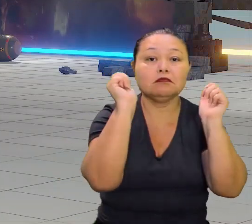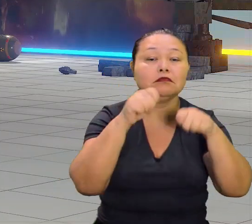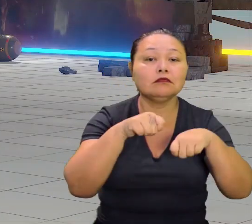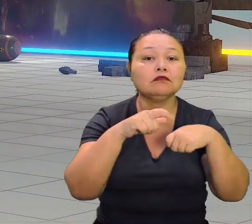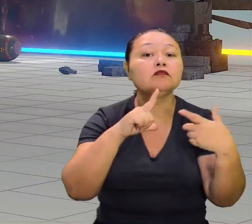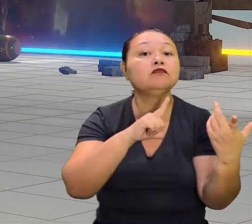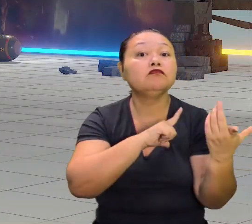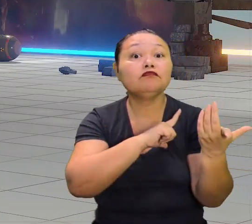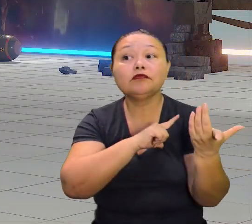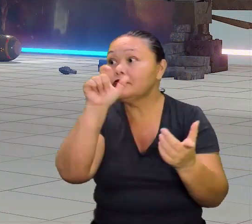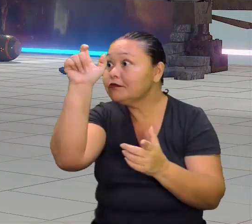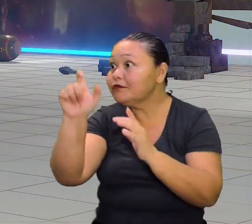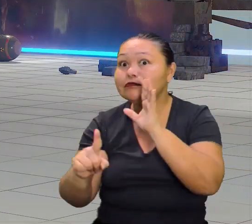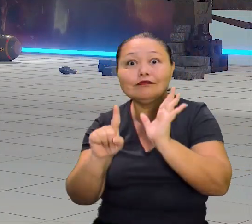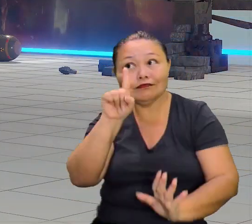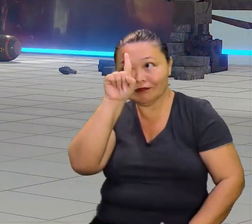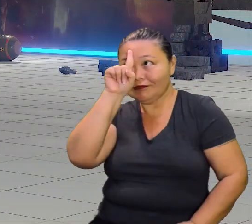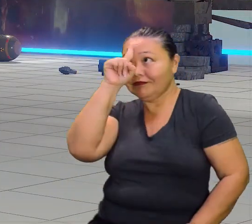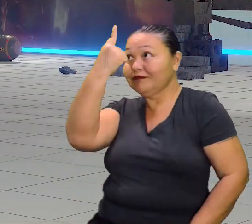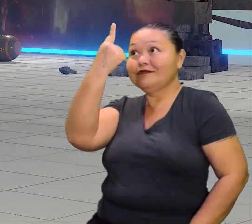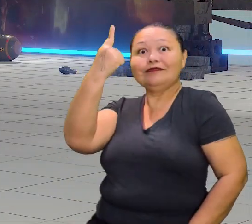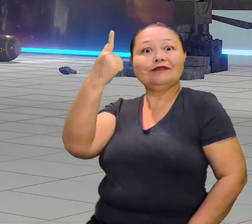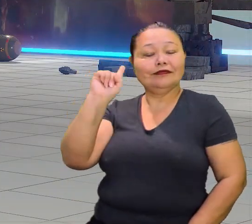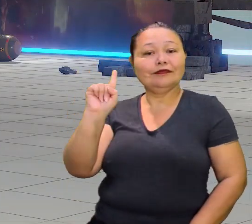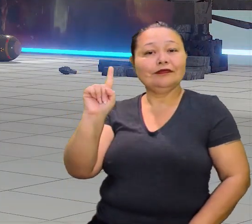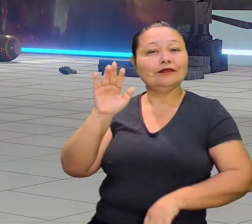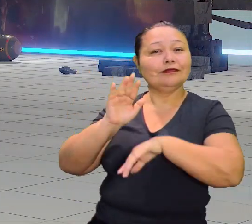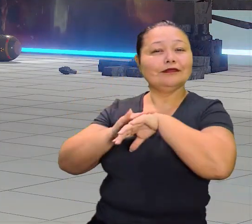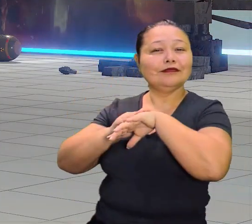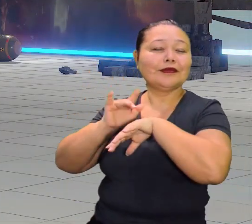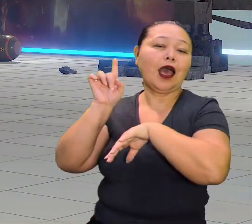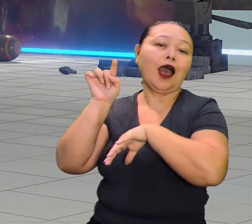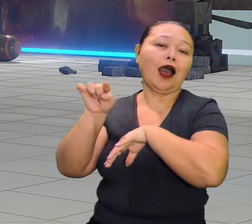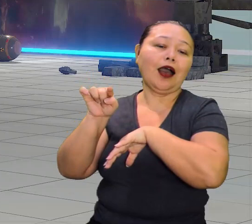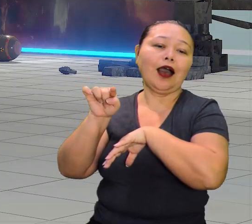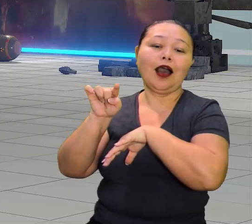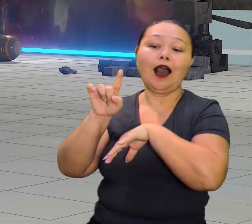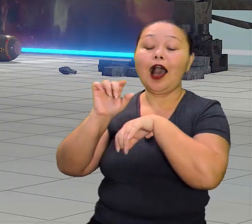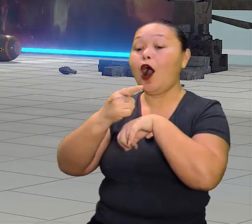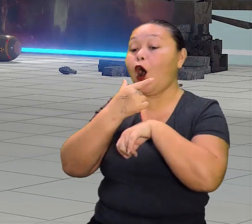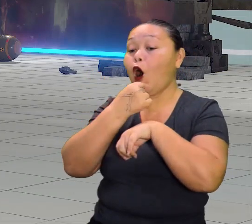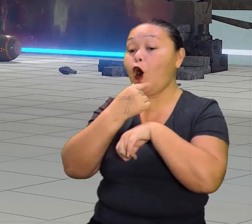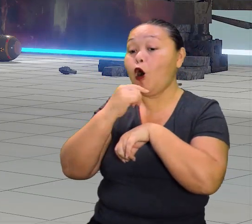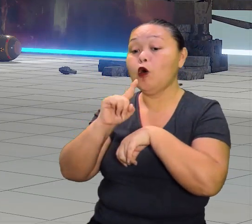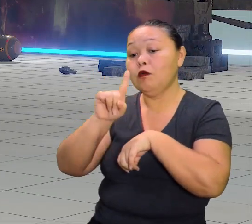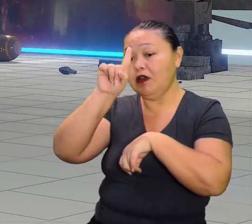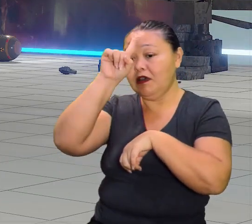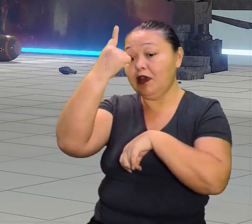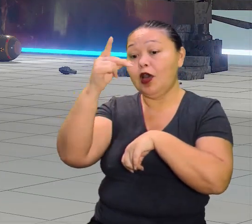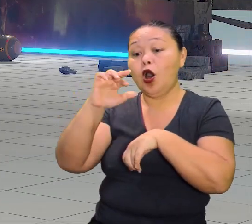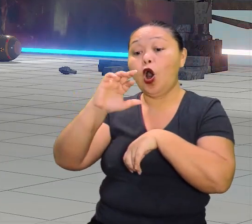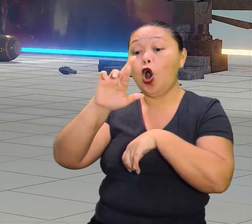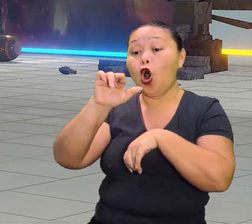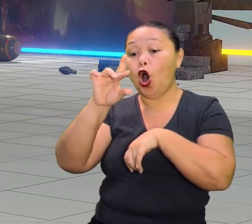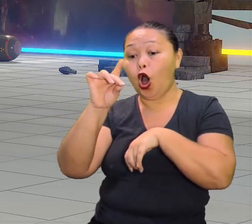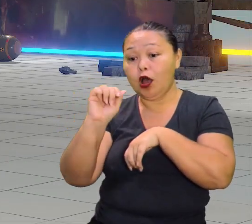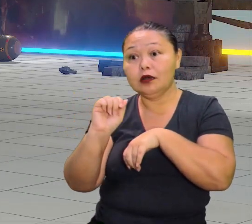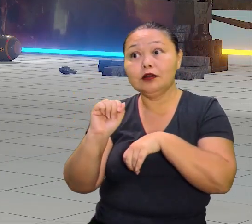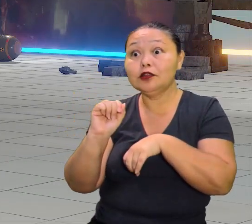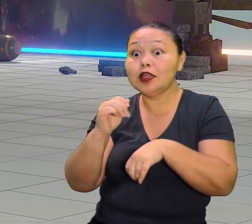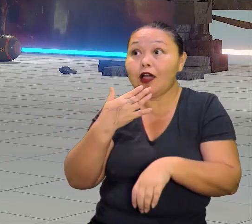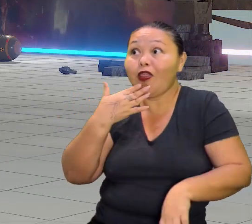o seu criador. E quando você fala assim, o homem inventou a roda. Nossa, que maravilha.